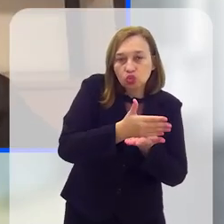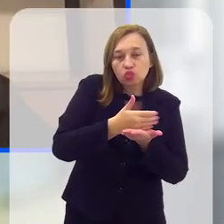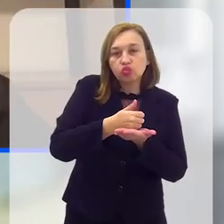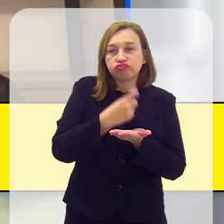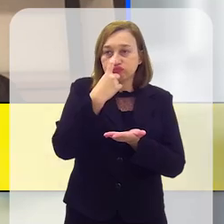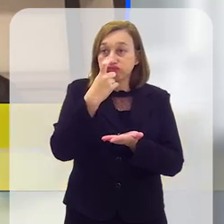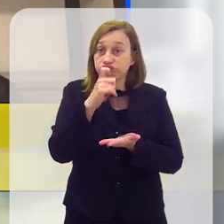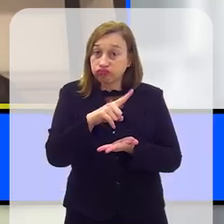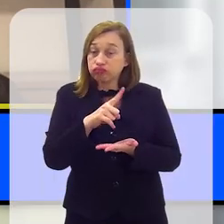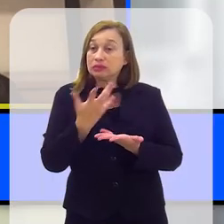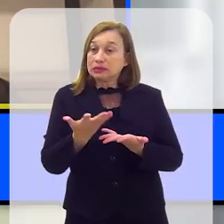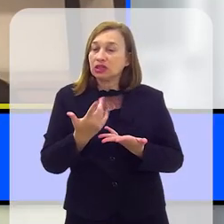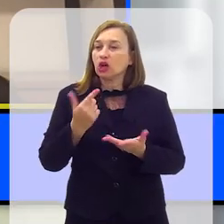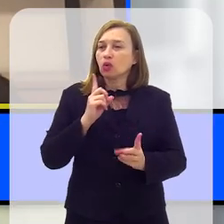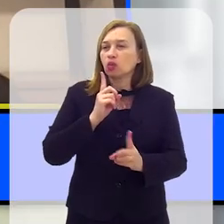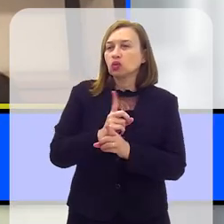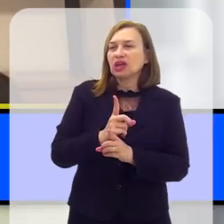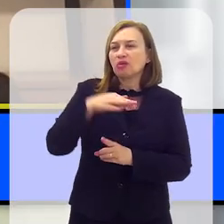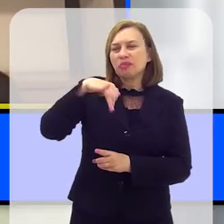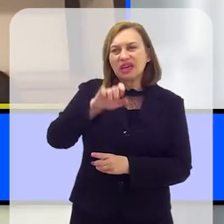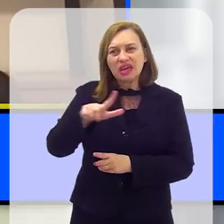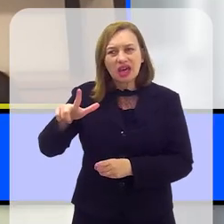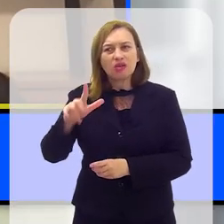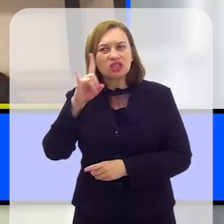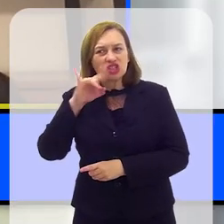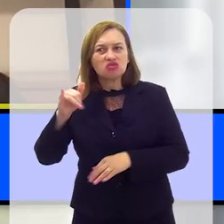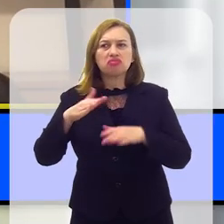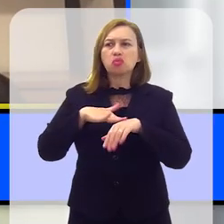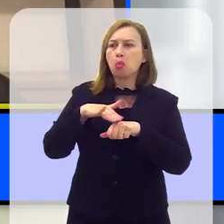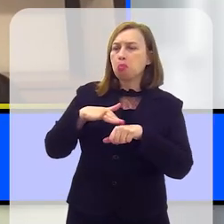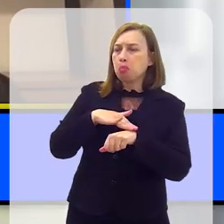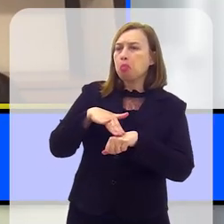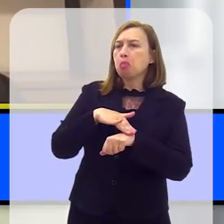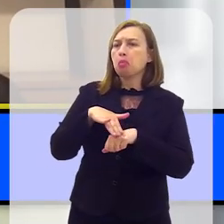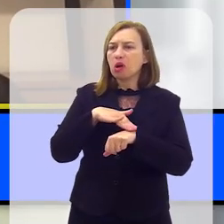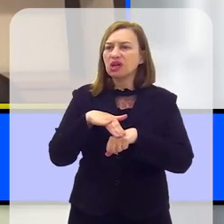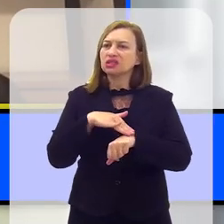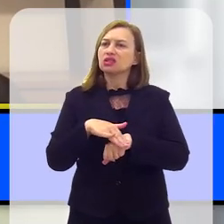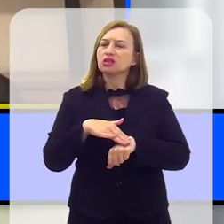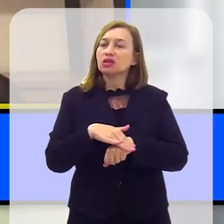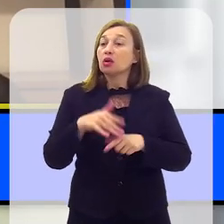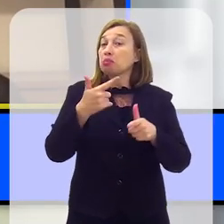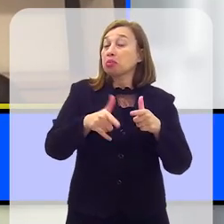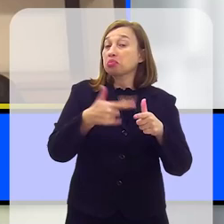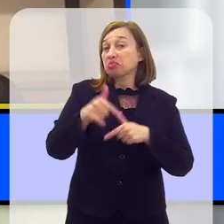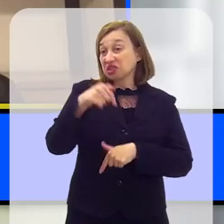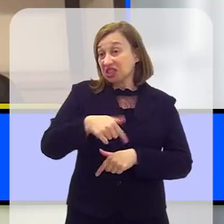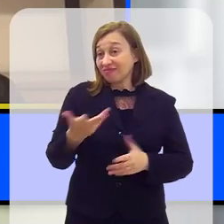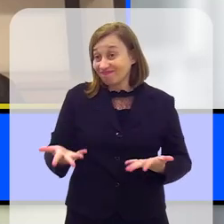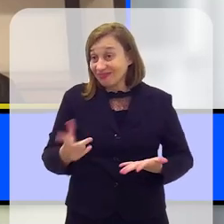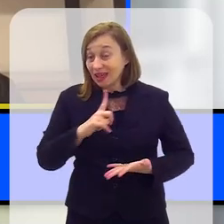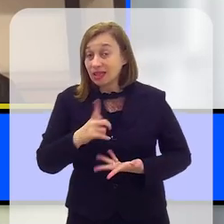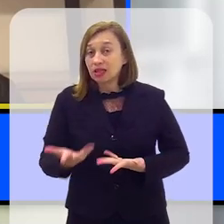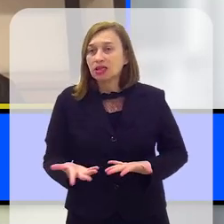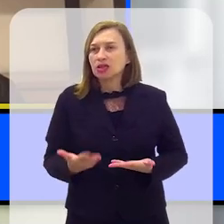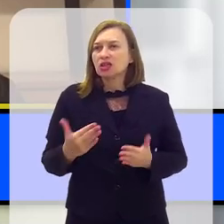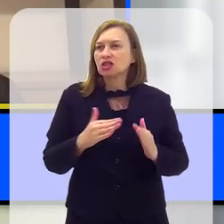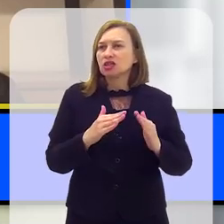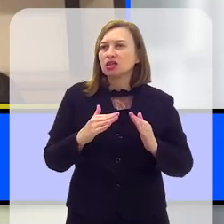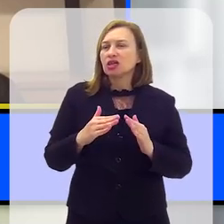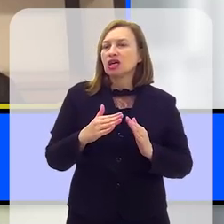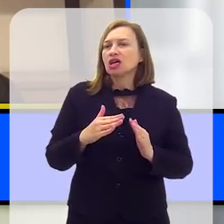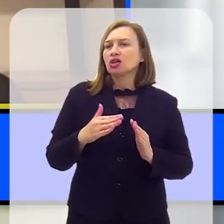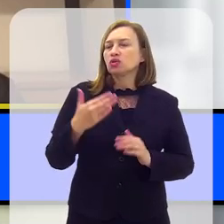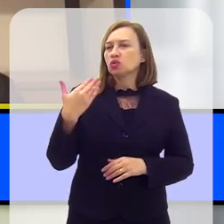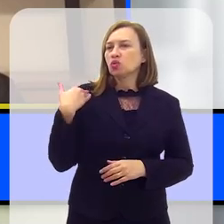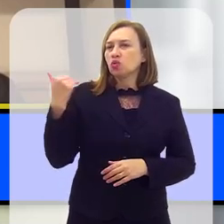de lixo. Eu até encontrei o Miguel esses dias e a gente comentou desse problema que a gente passa aqui. Do lado